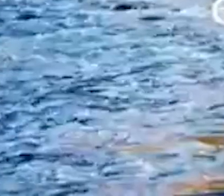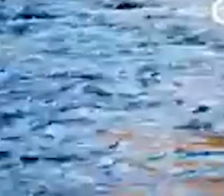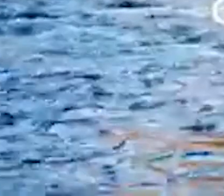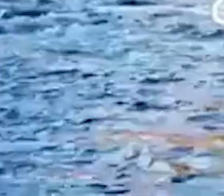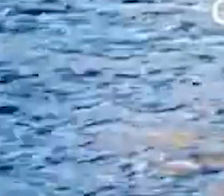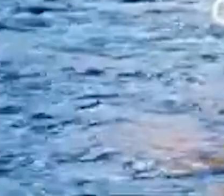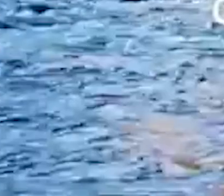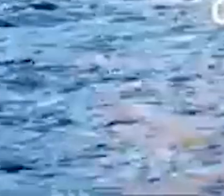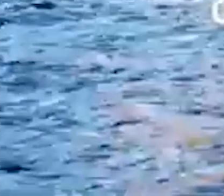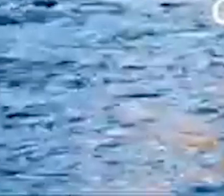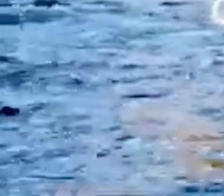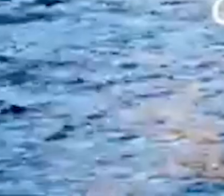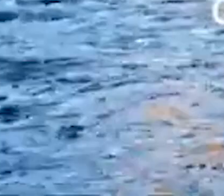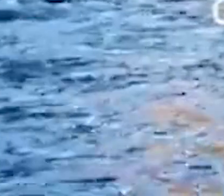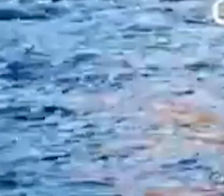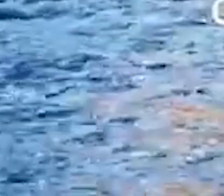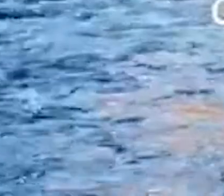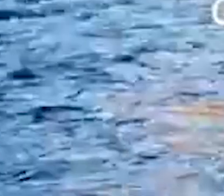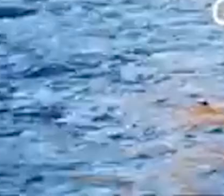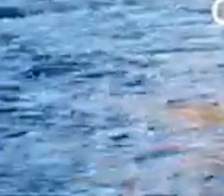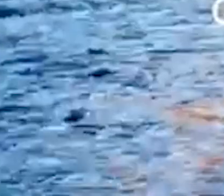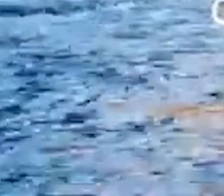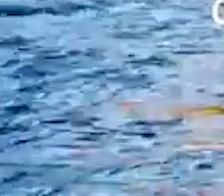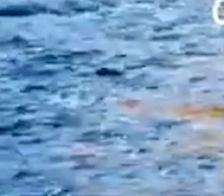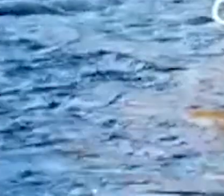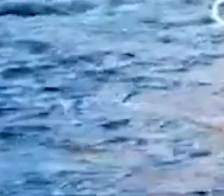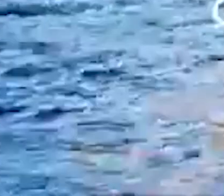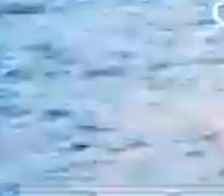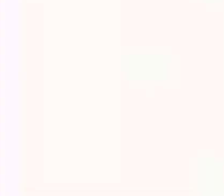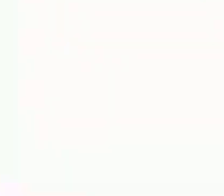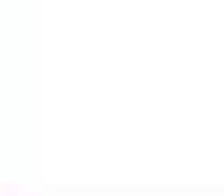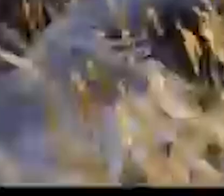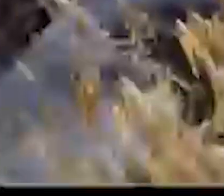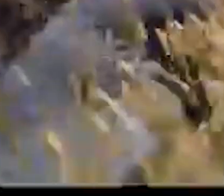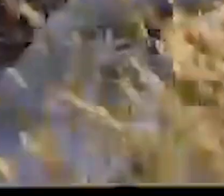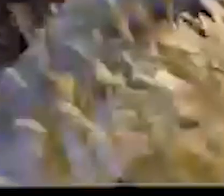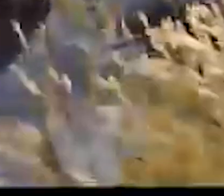deixando só o silêncio que aos poucos evapora.